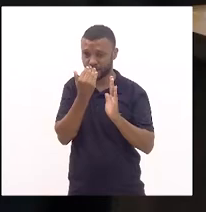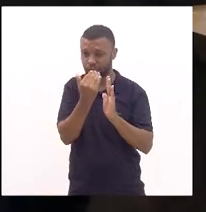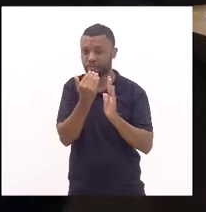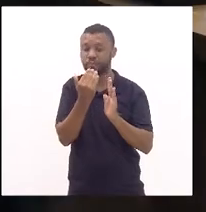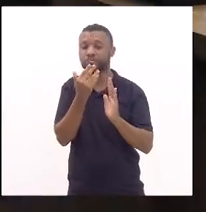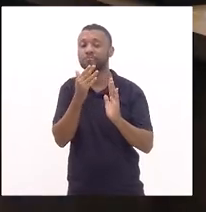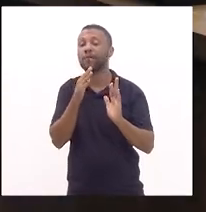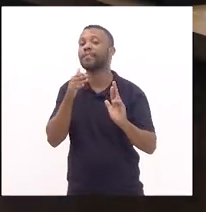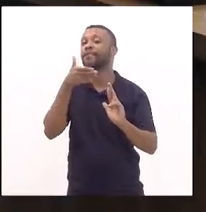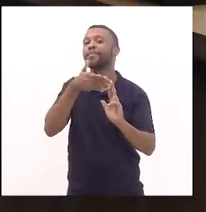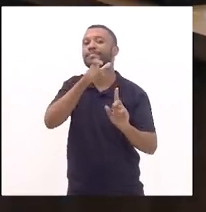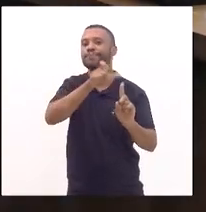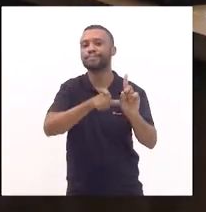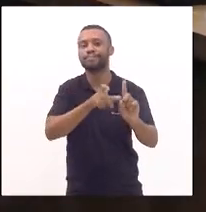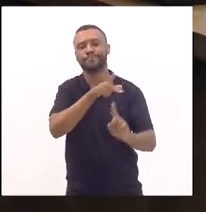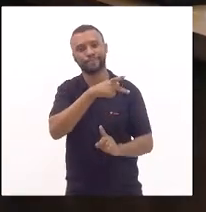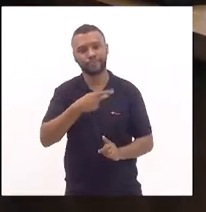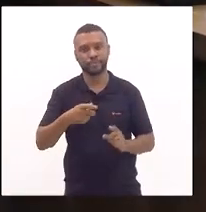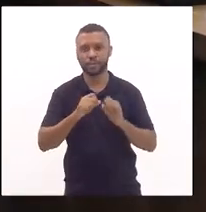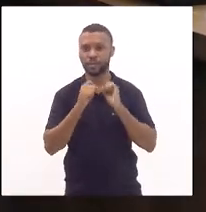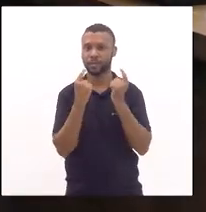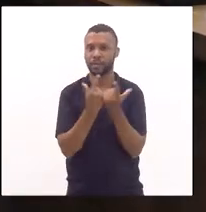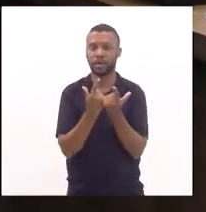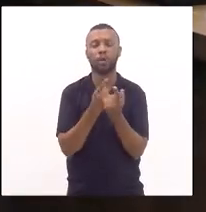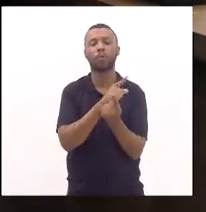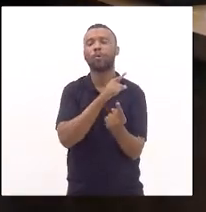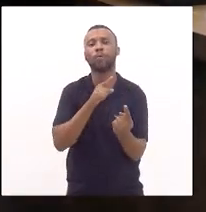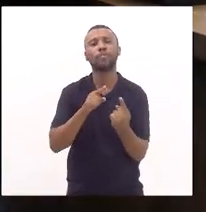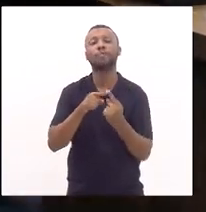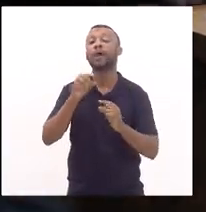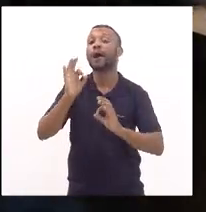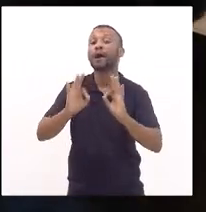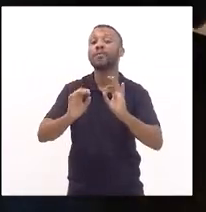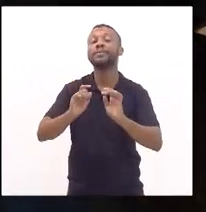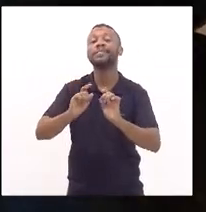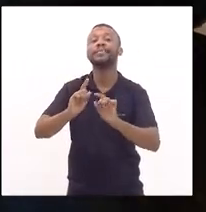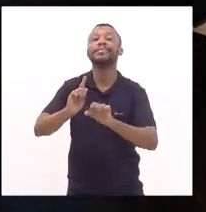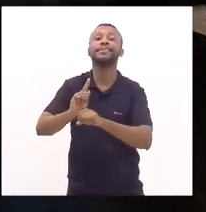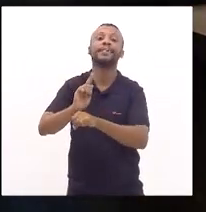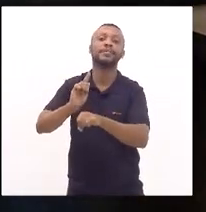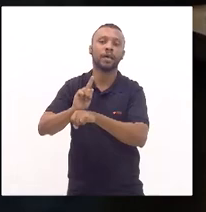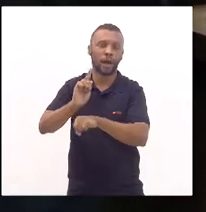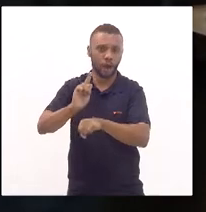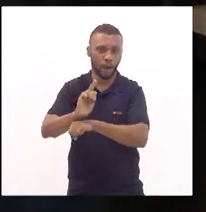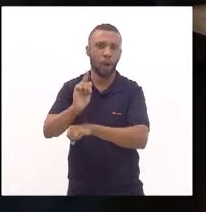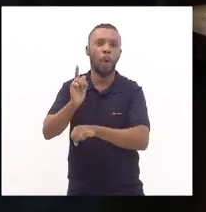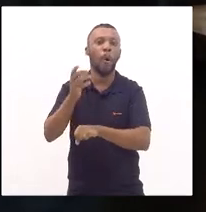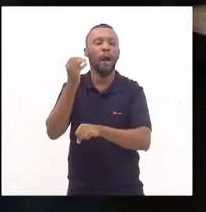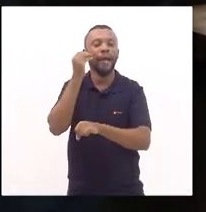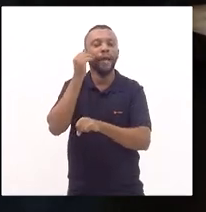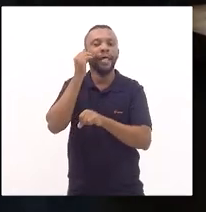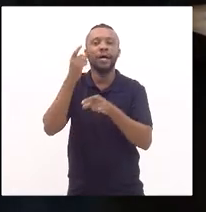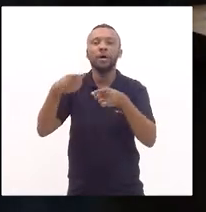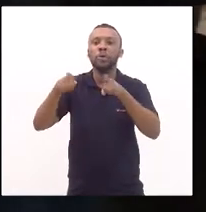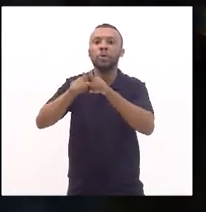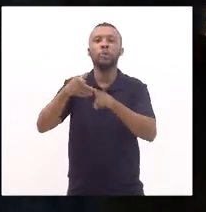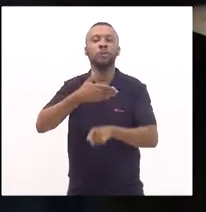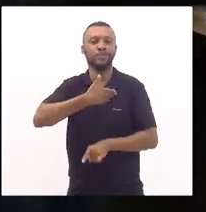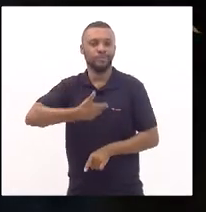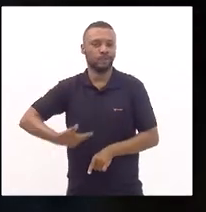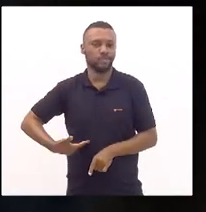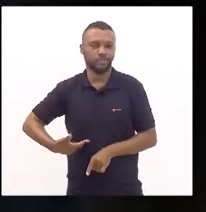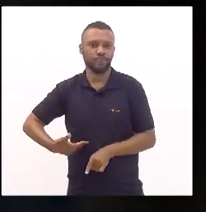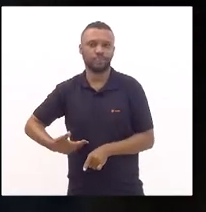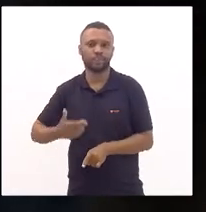no sentido de fazer gestões, tentar, junto ao Executivo, com que